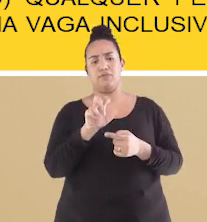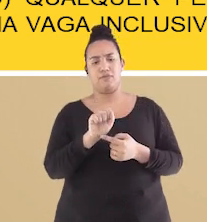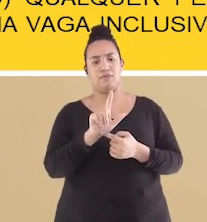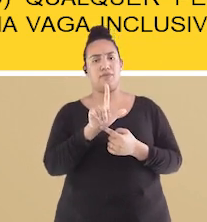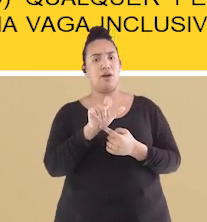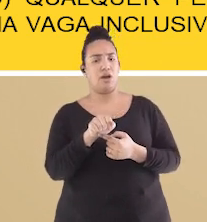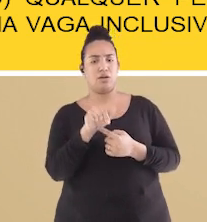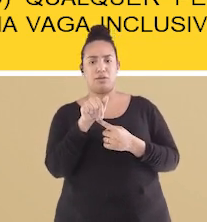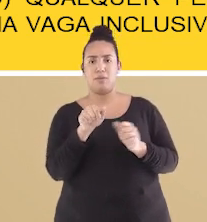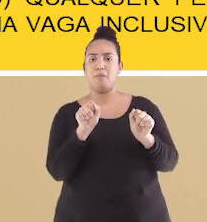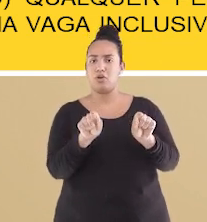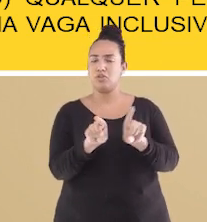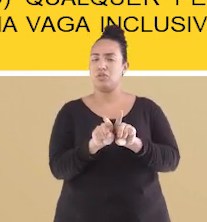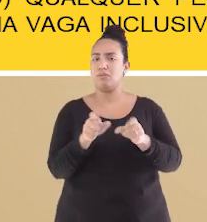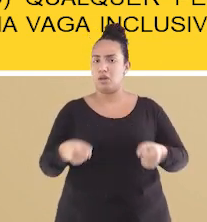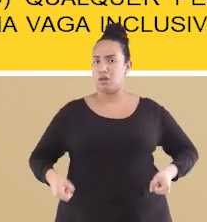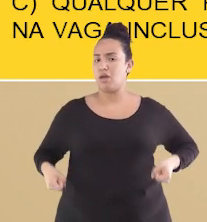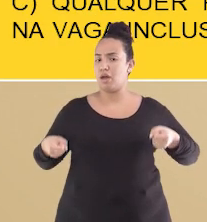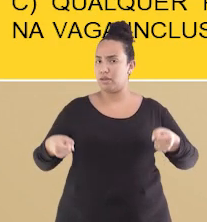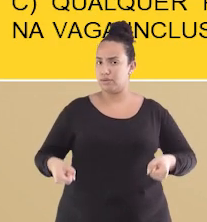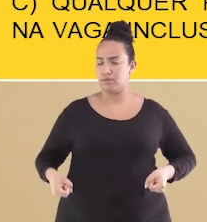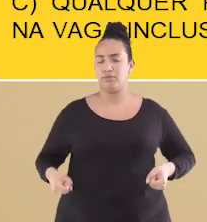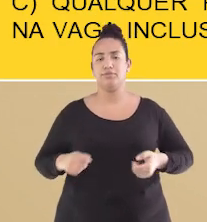vaga, inclusive cadeirante.